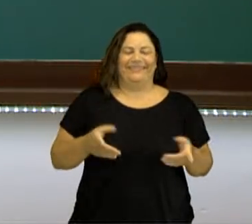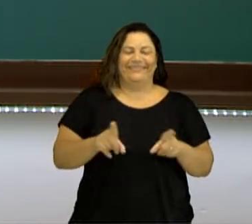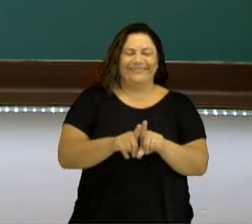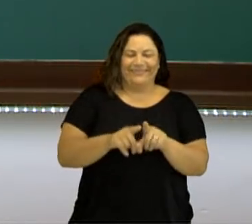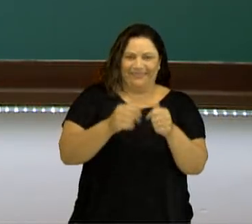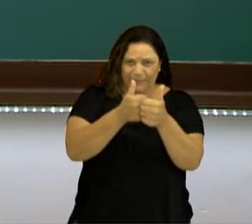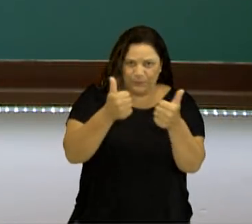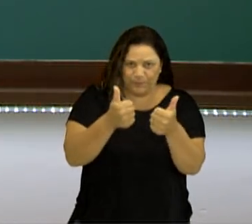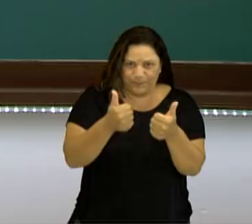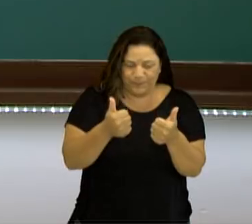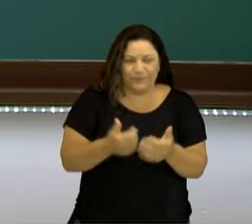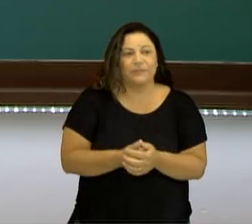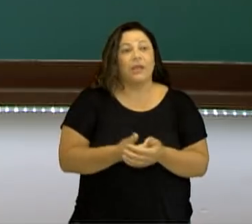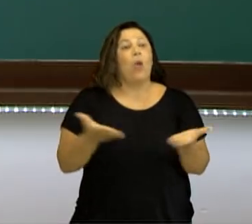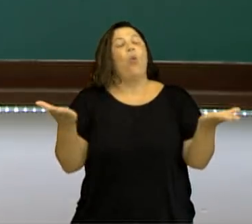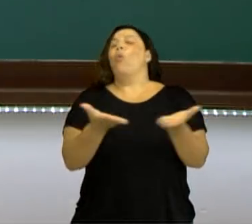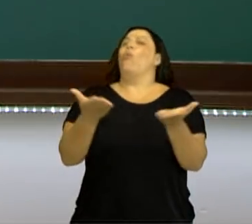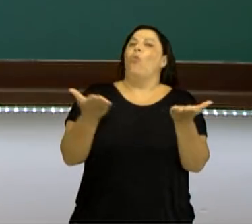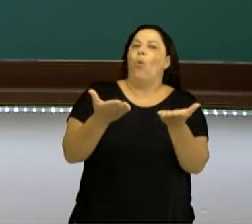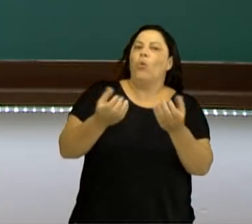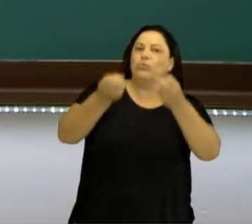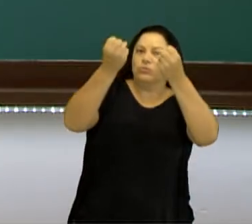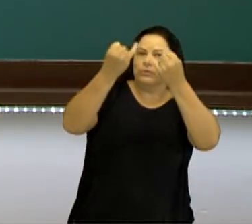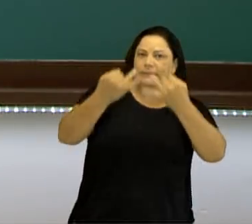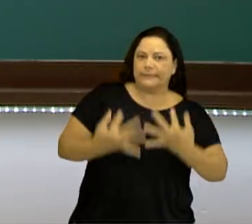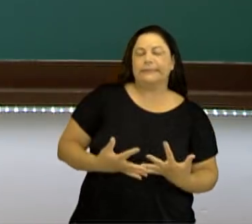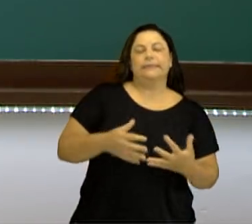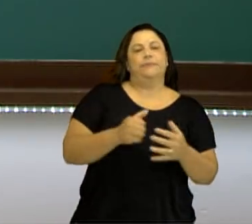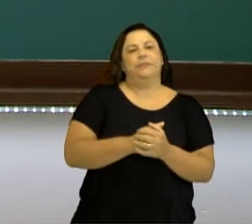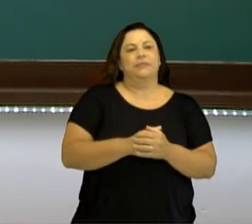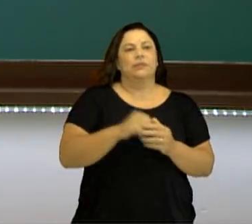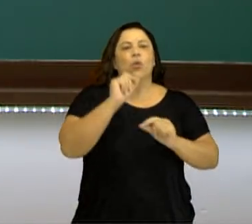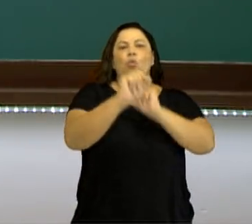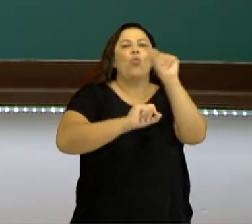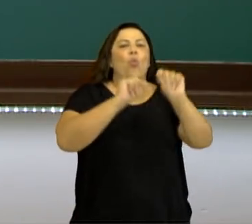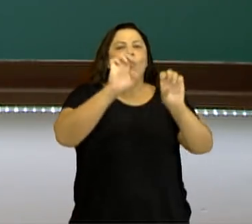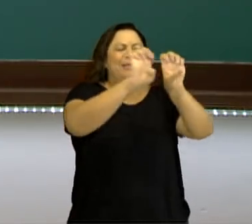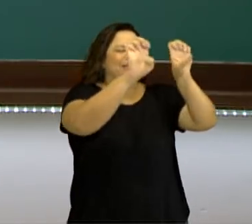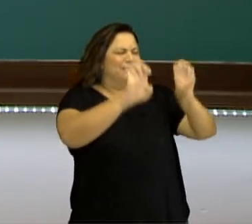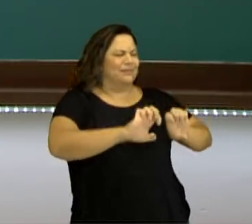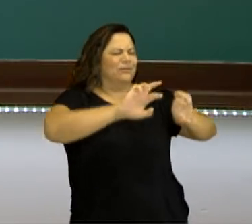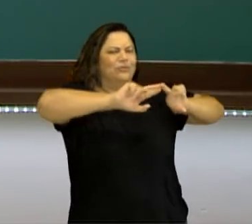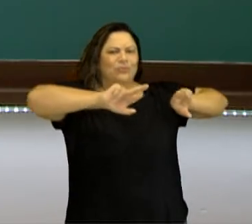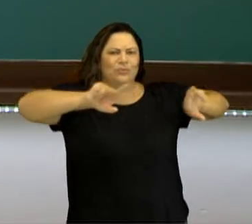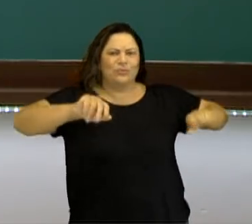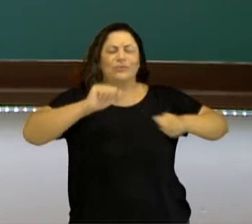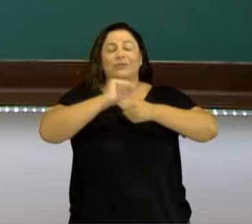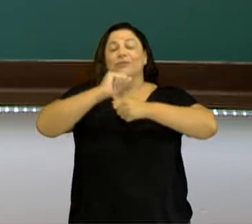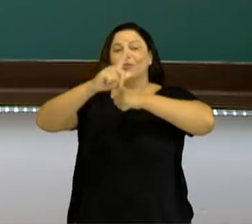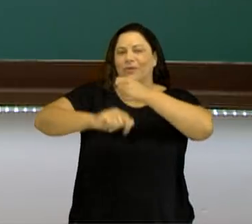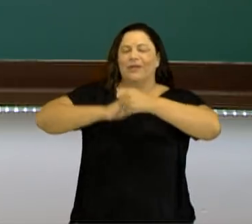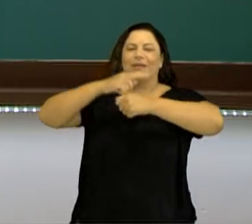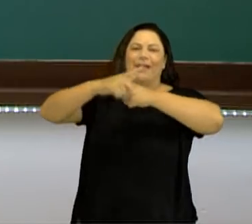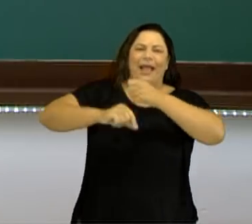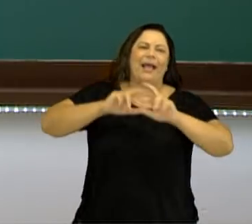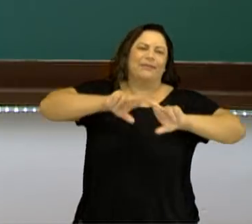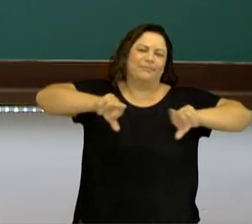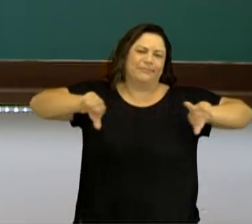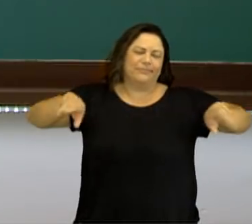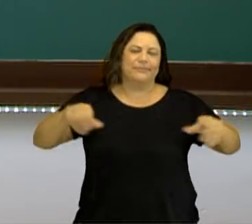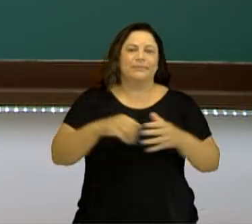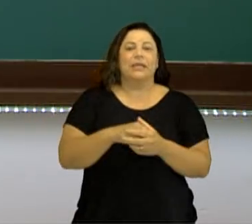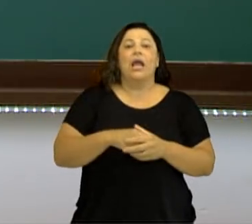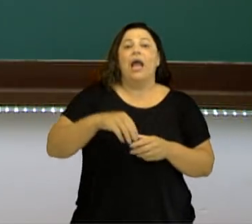bom? Bom, hoje nós falamos aí sobre as propriedades estruturais do átomo, elementos químicos, número de massa, número